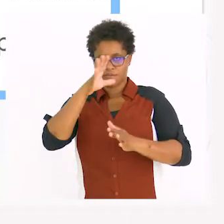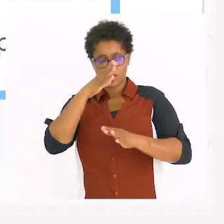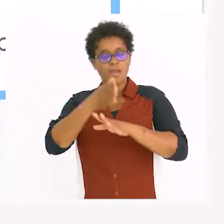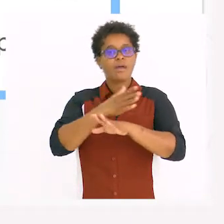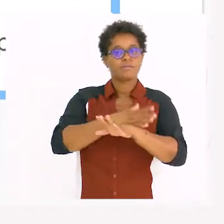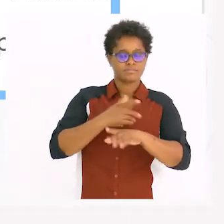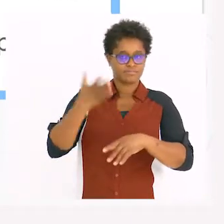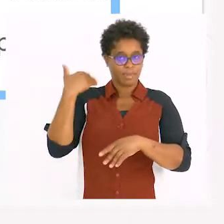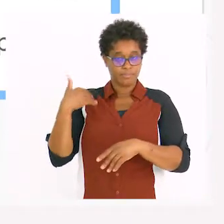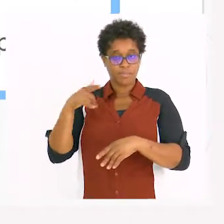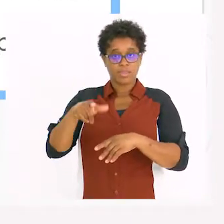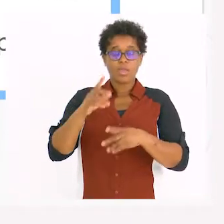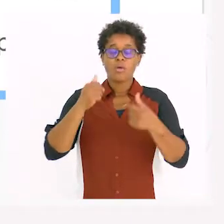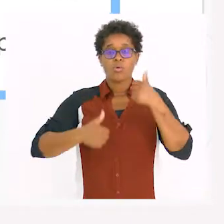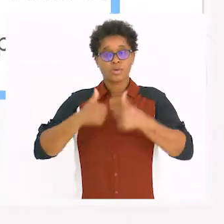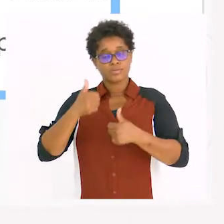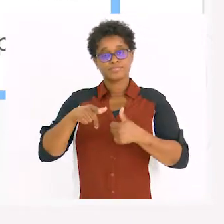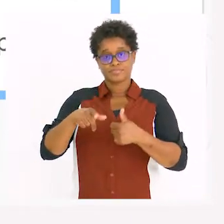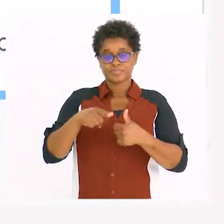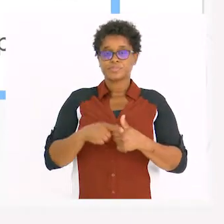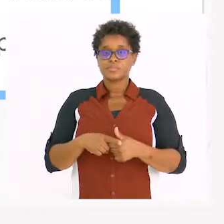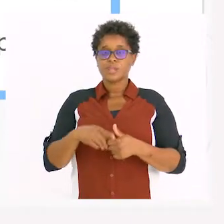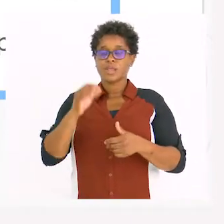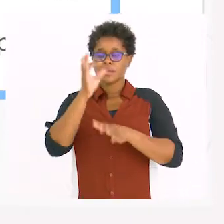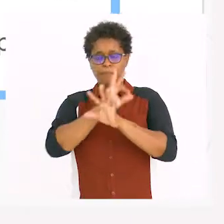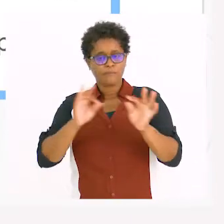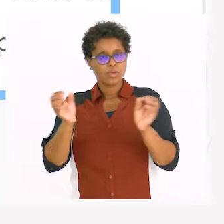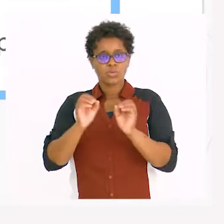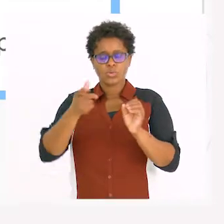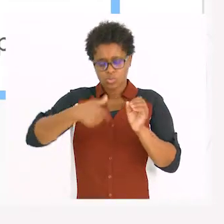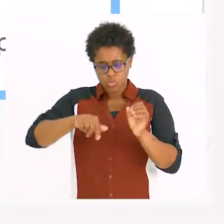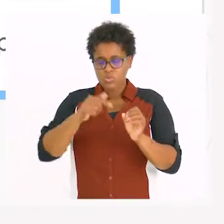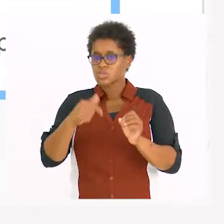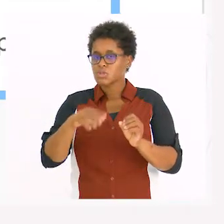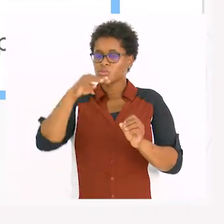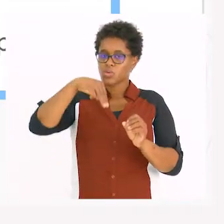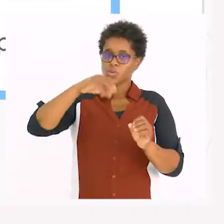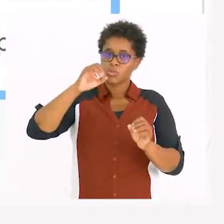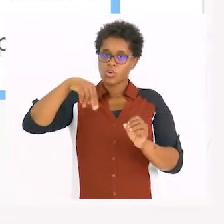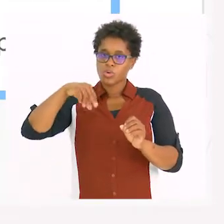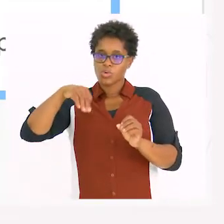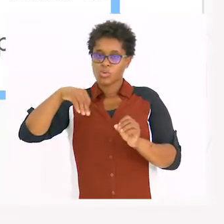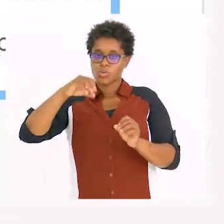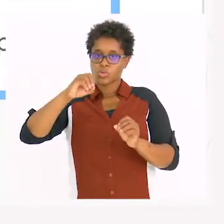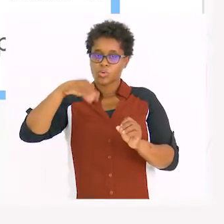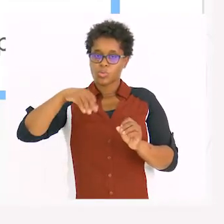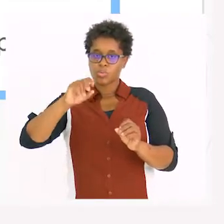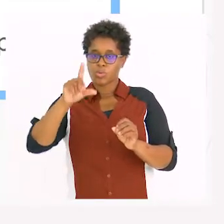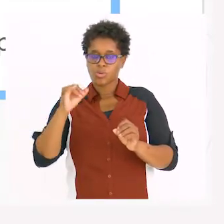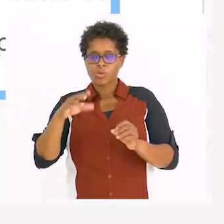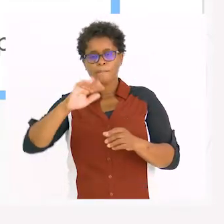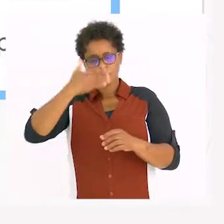dito que na concorrência imperfeita nós temos o monopólio, principalmente o monopólio, e